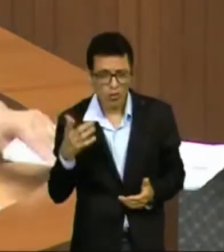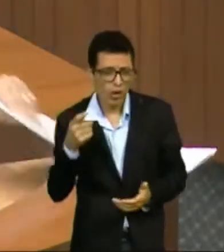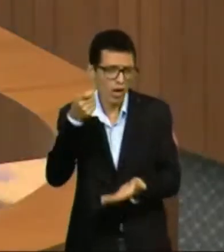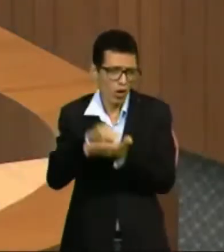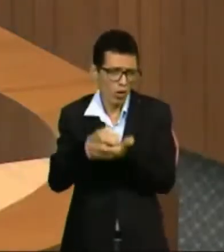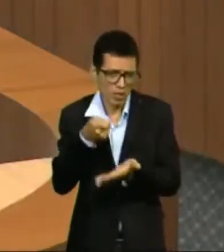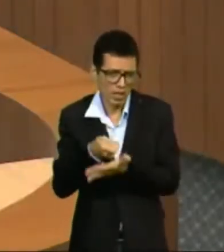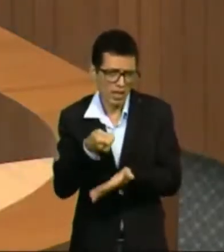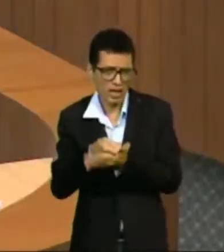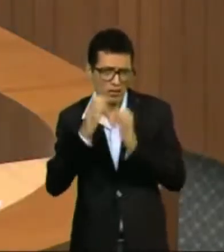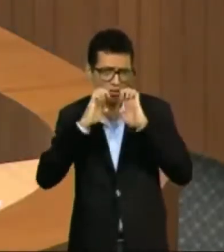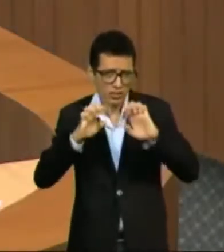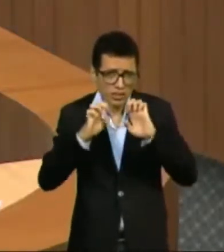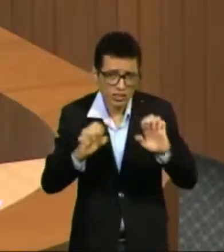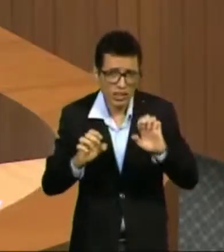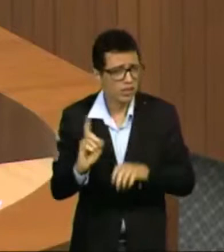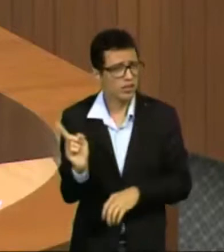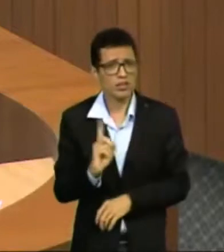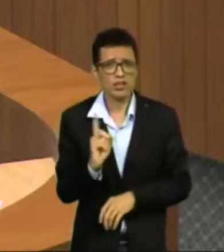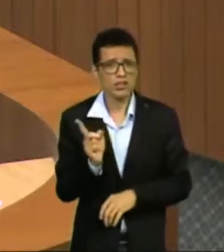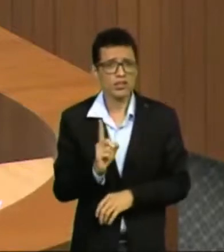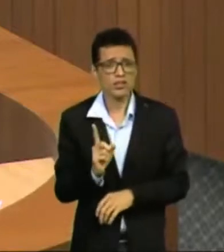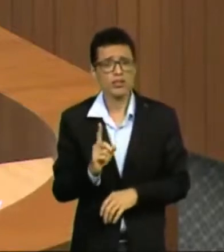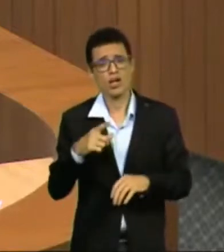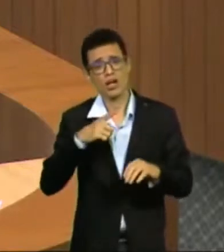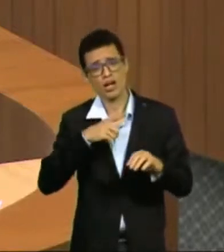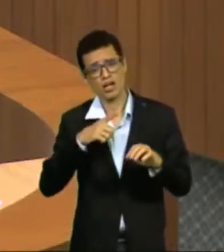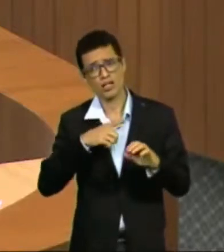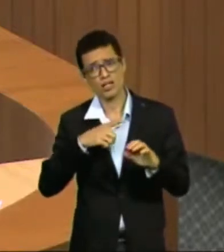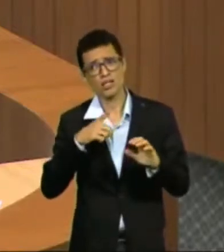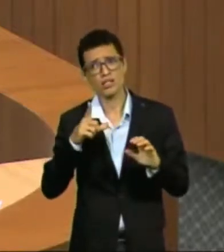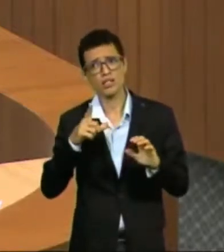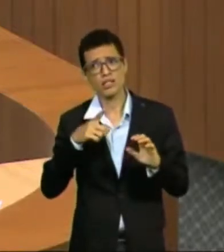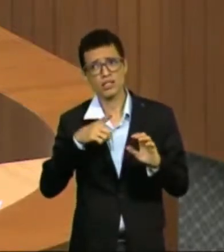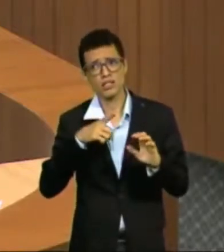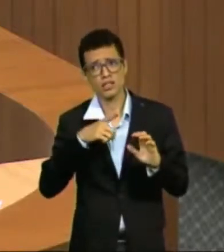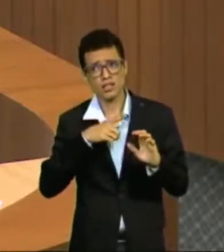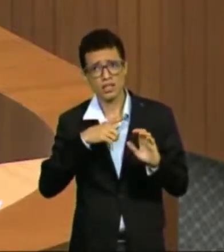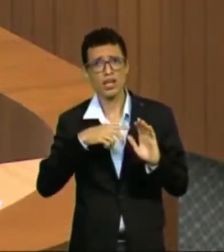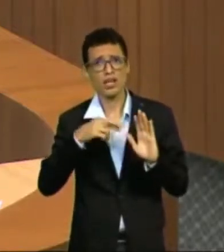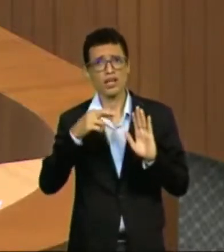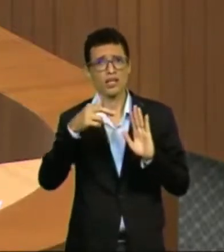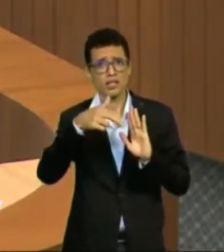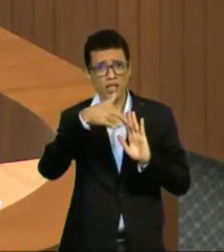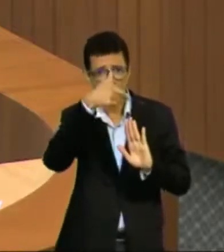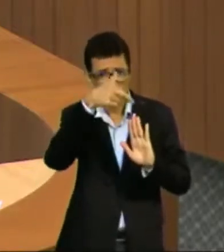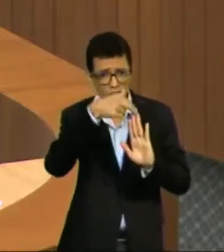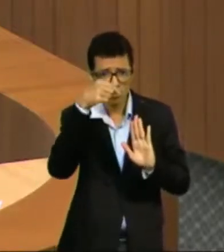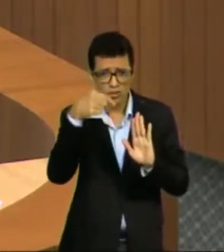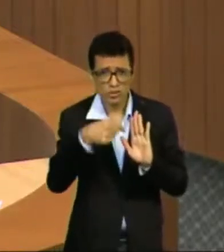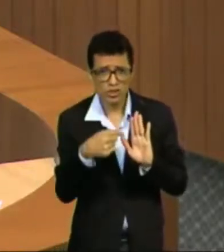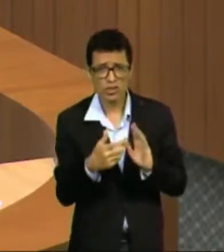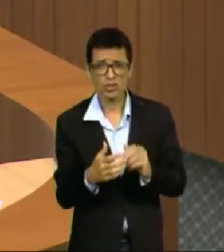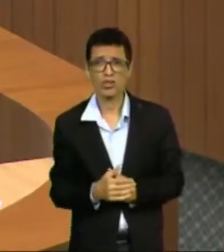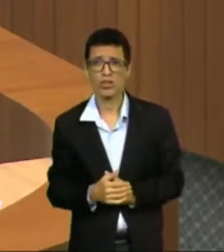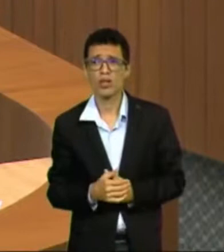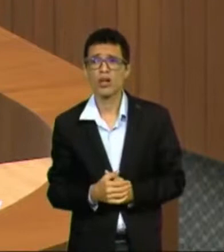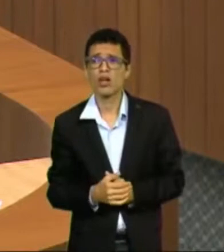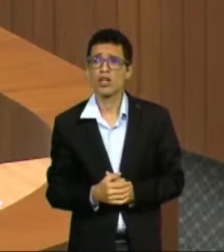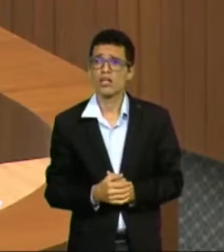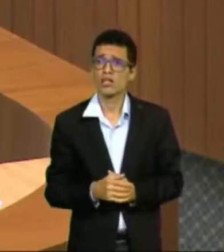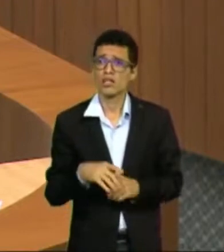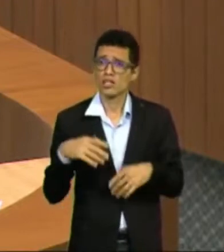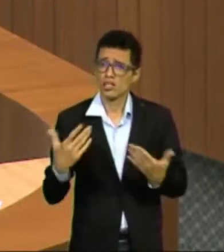E essa resolução aqui, jamais, jamais, o desgoverno